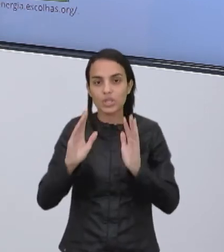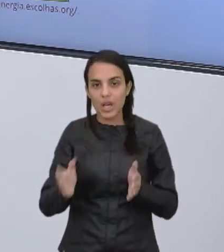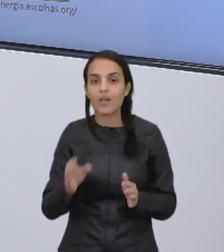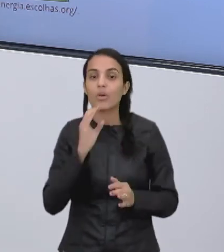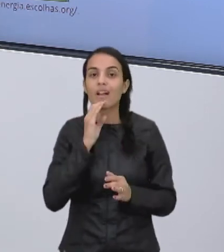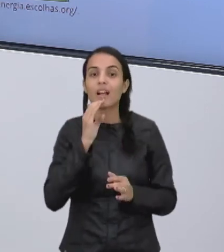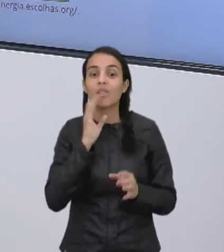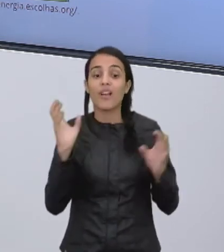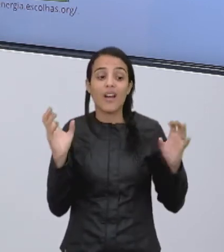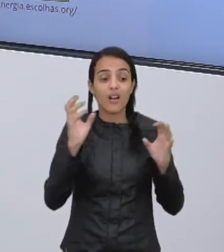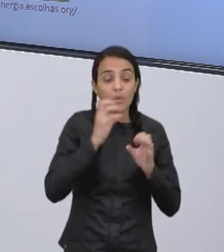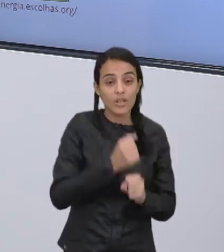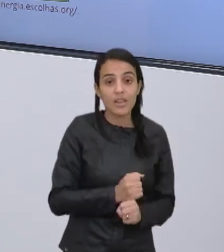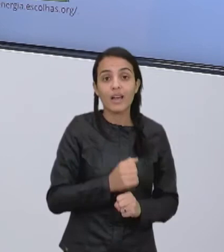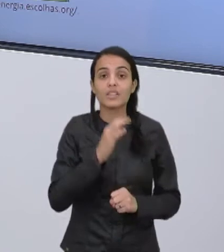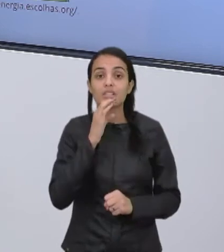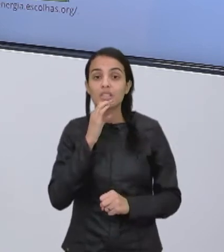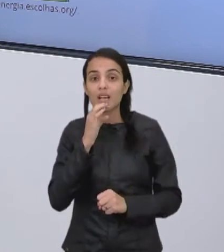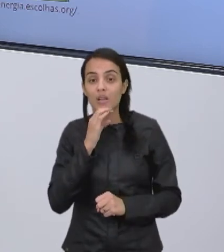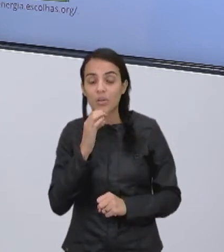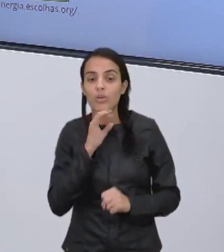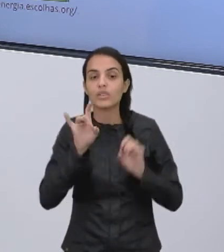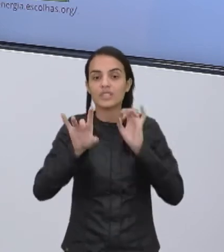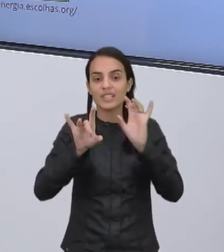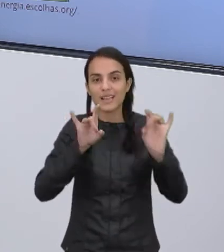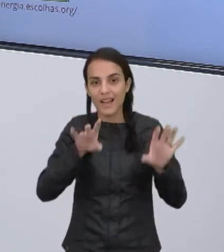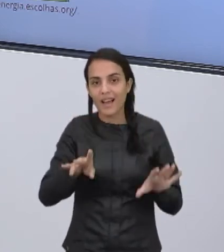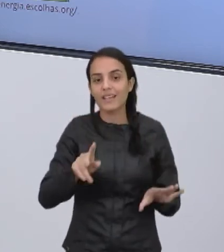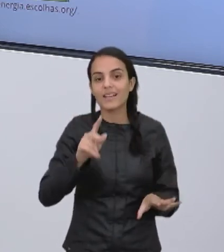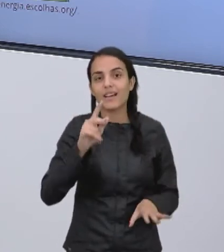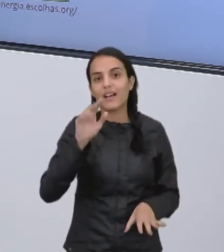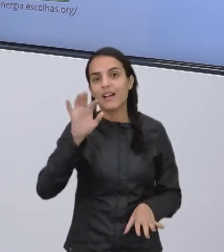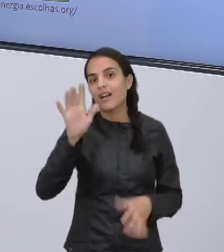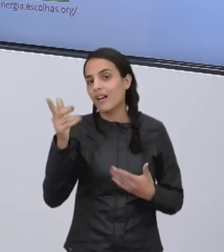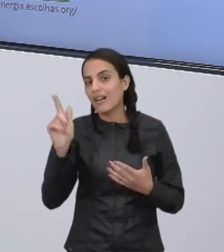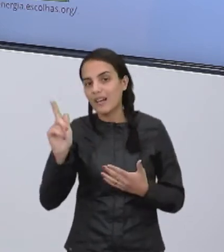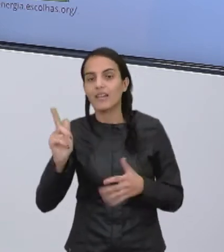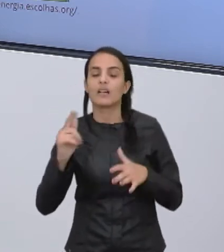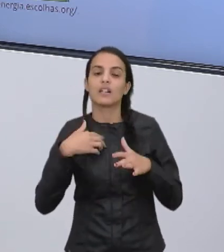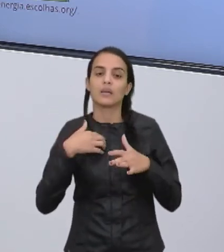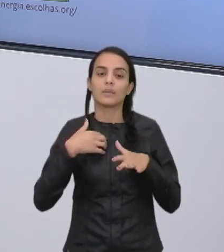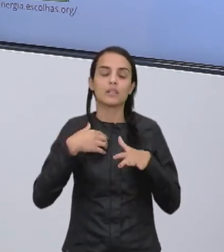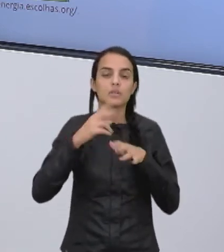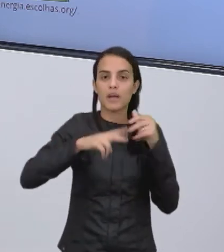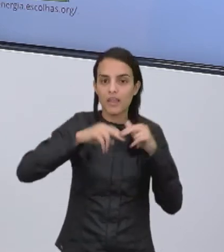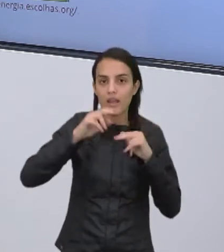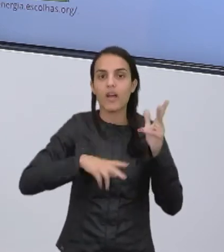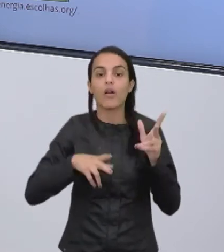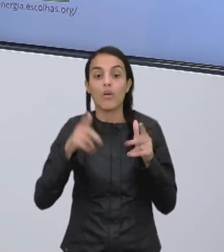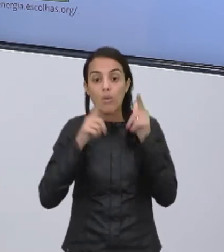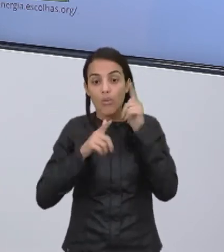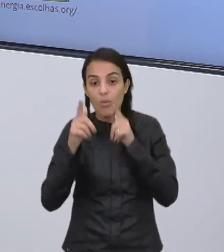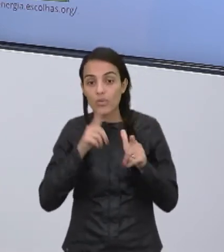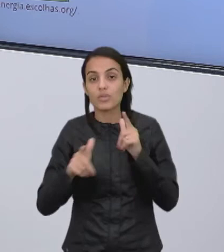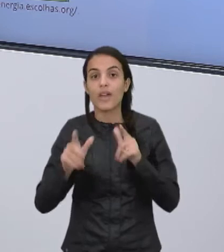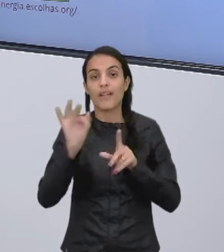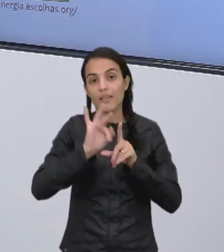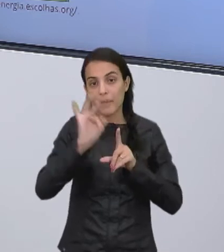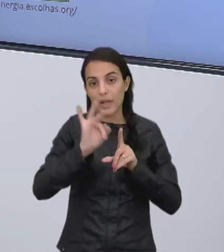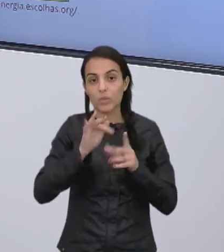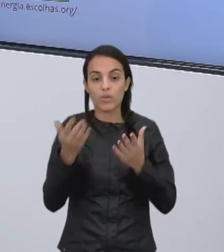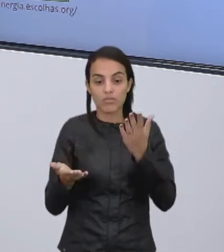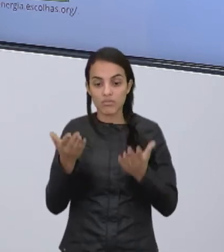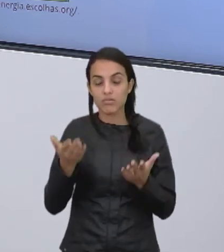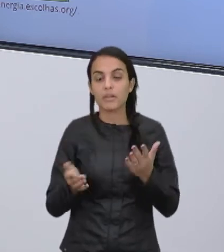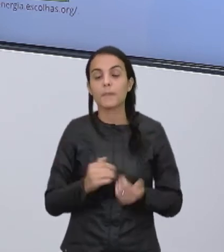é a quantidade de calor necessária para que cada grama, né, de matéria, né, de substância, consegue variar a sua temperatura. E